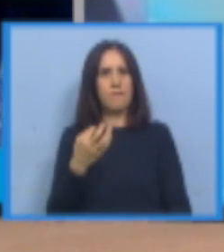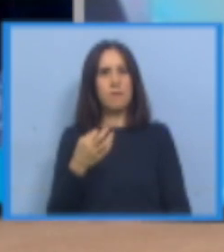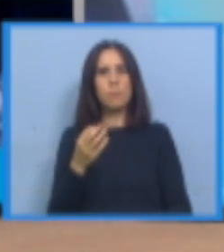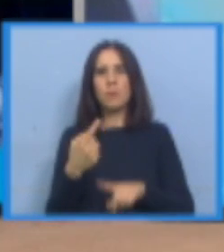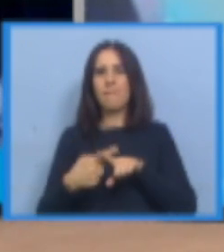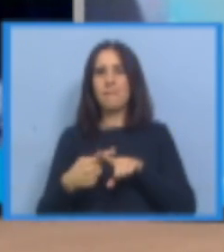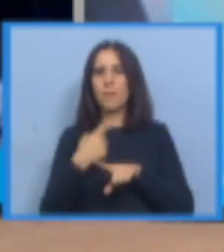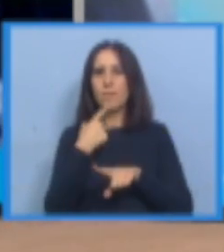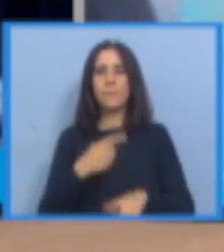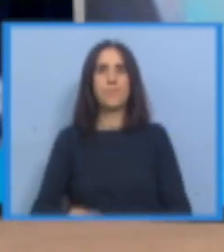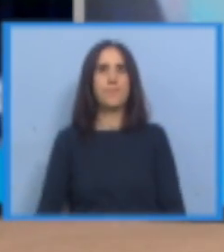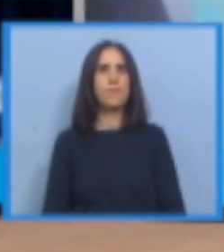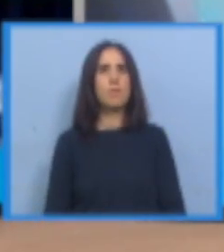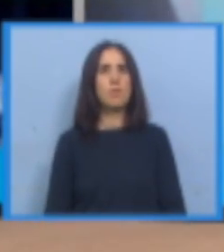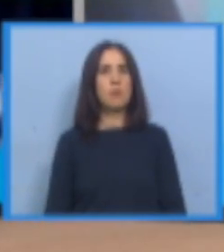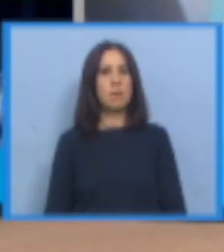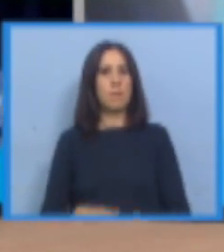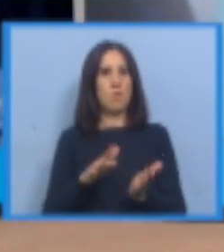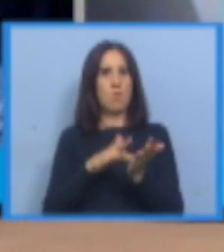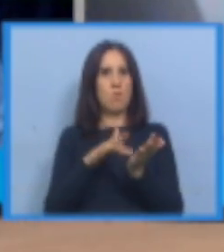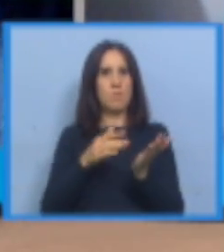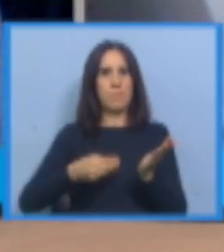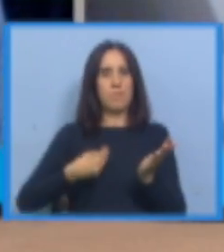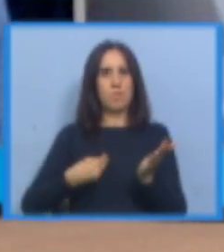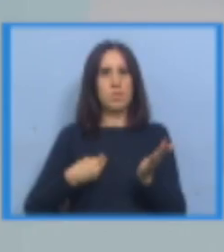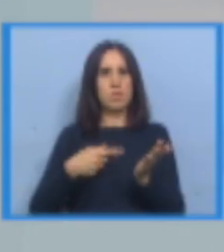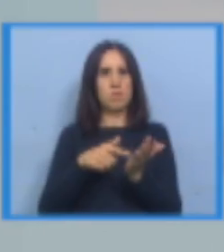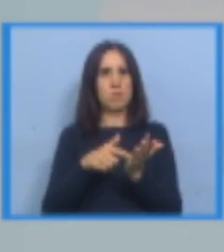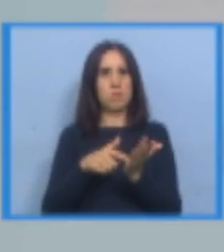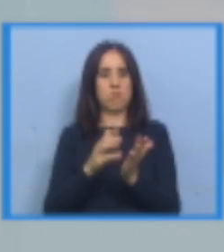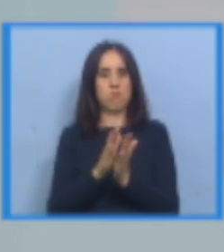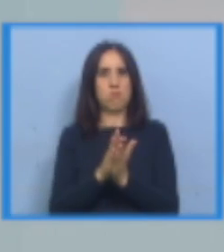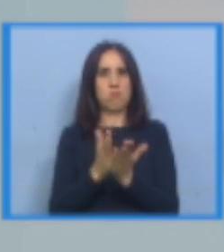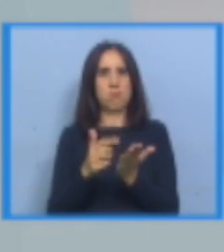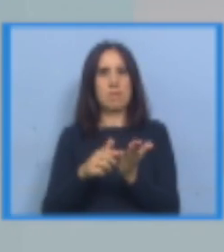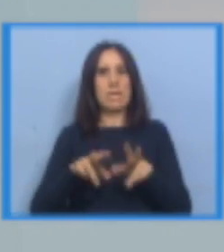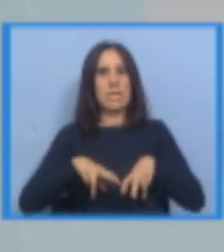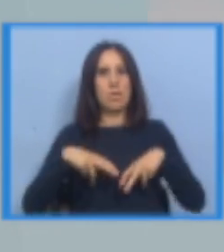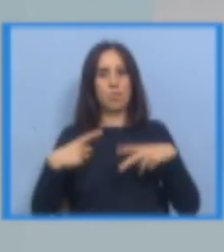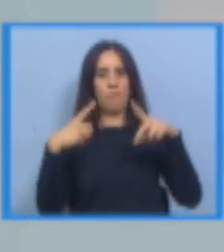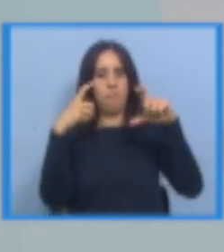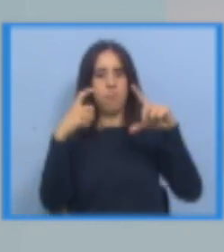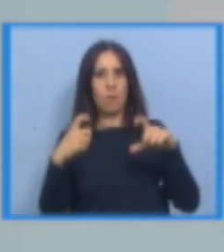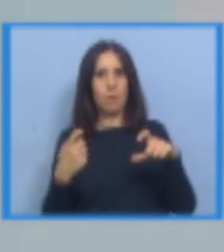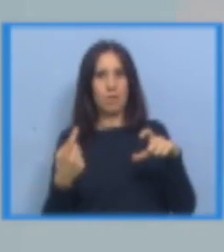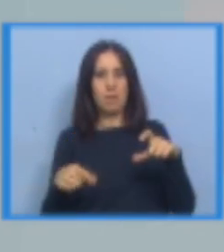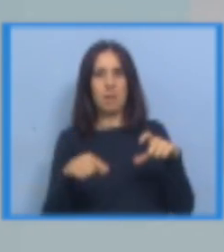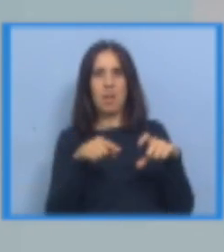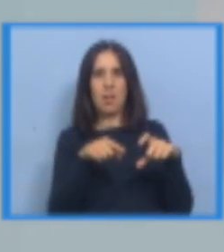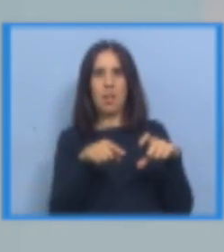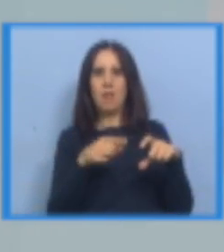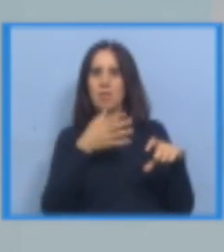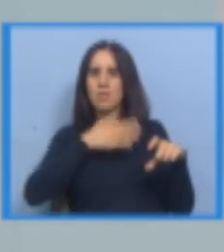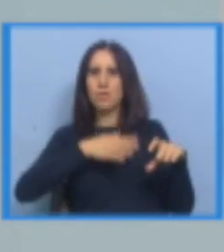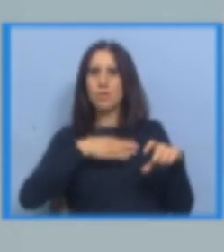muito interessantes. Não é? E depois há uma preocupação desta obra, não estamos a manusear, mas é enriquecida com fotografias dos